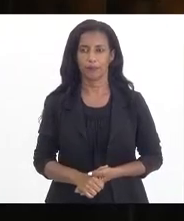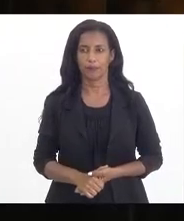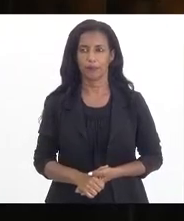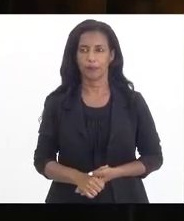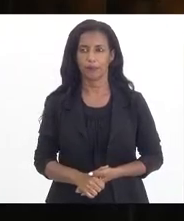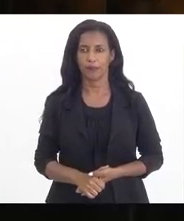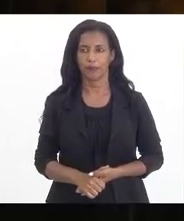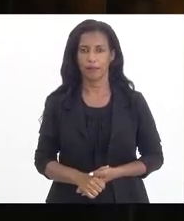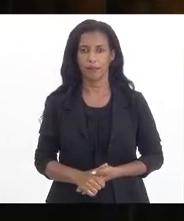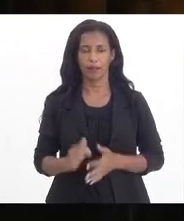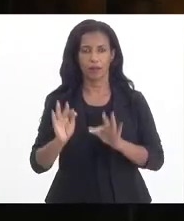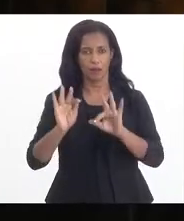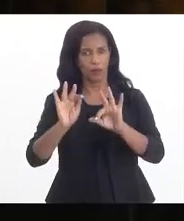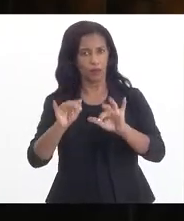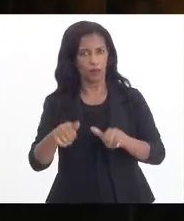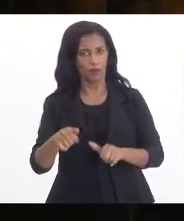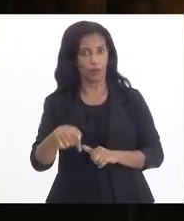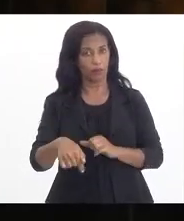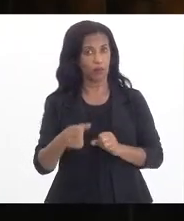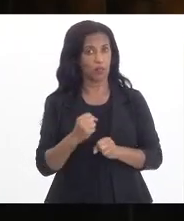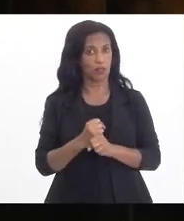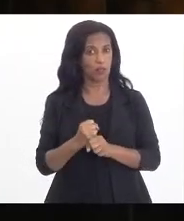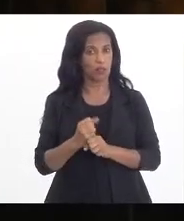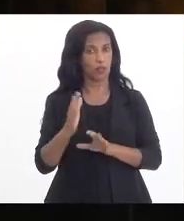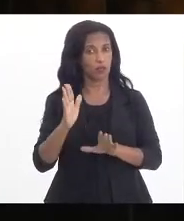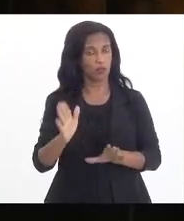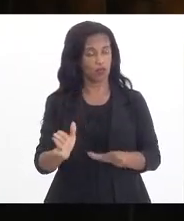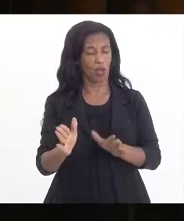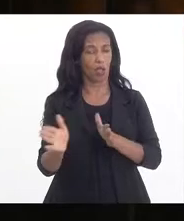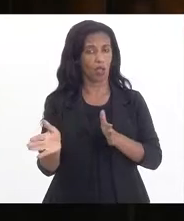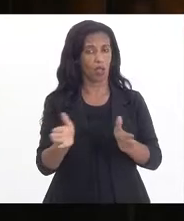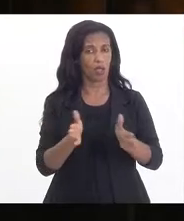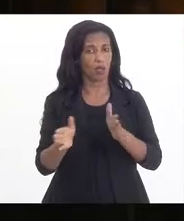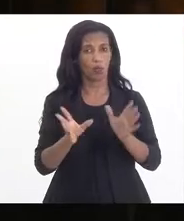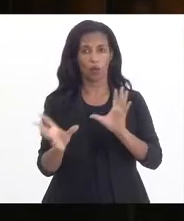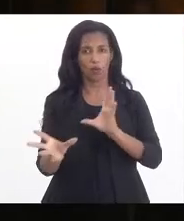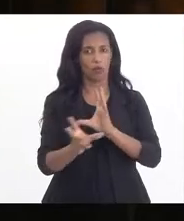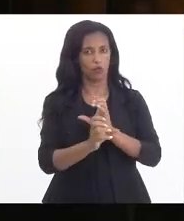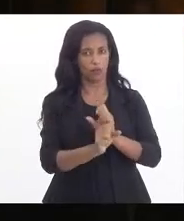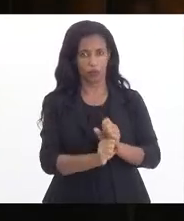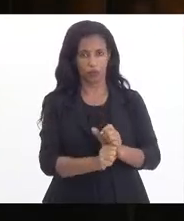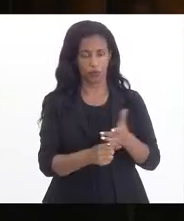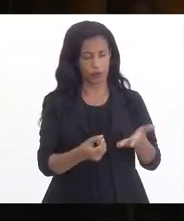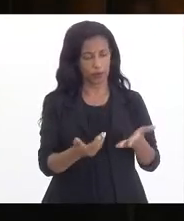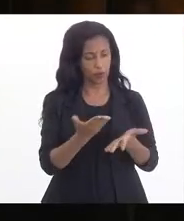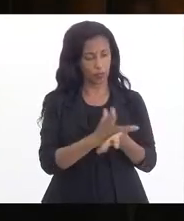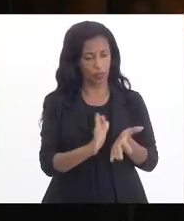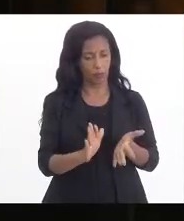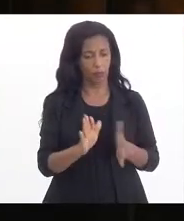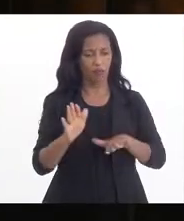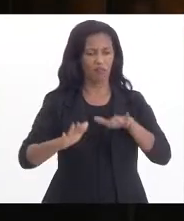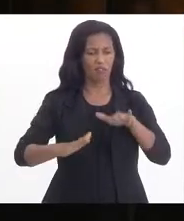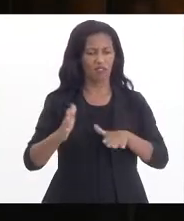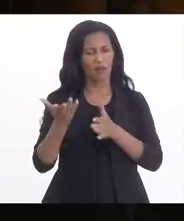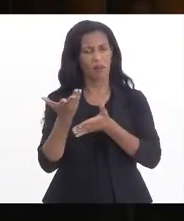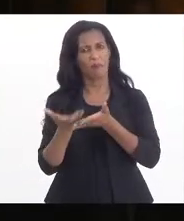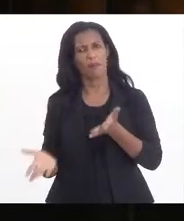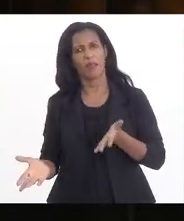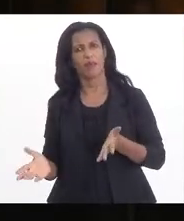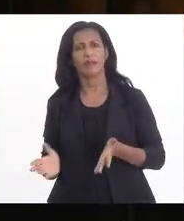para até o final deste ano, já que o ano não fechou, vai dar uma